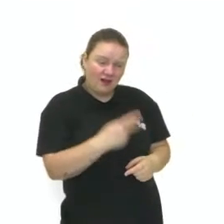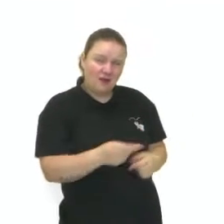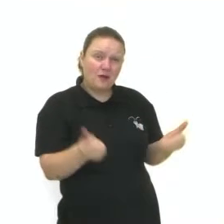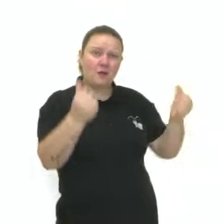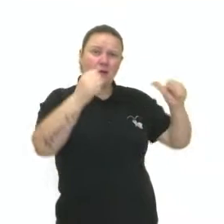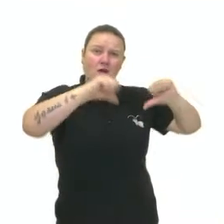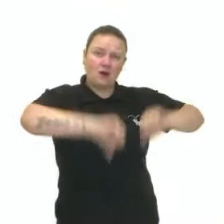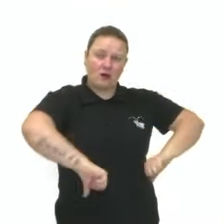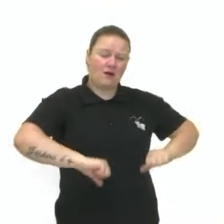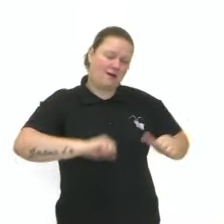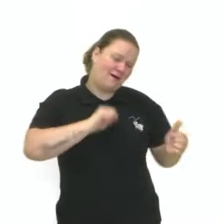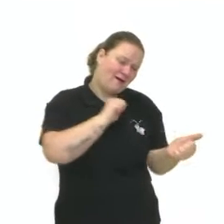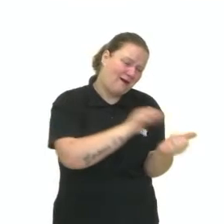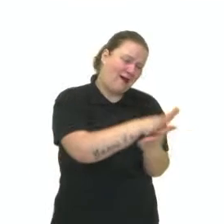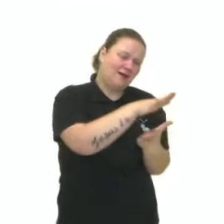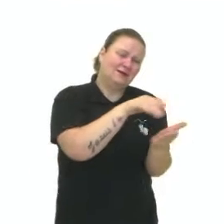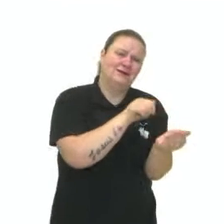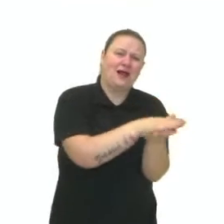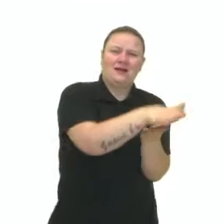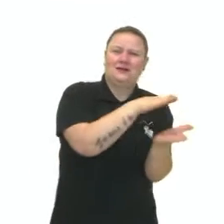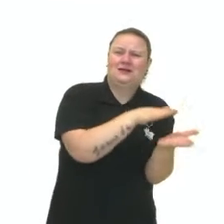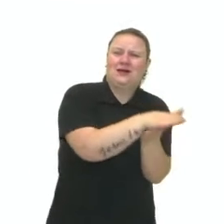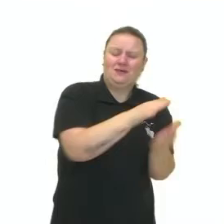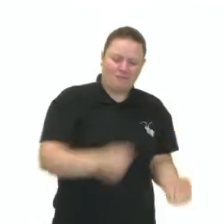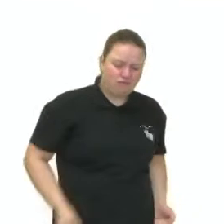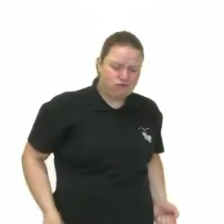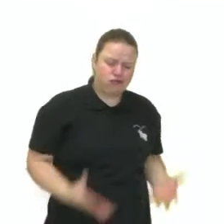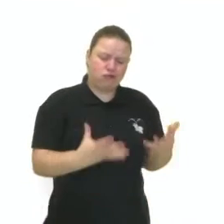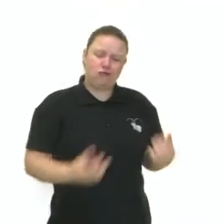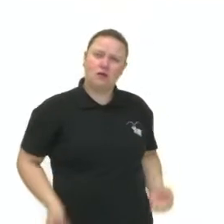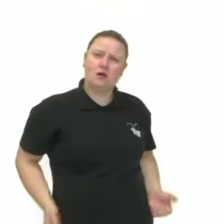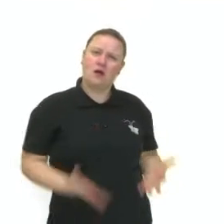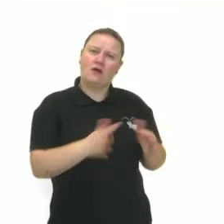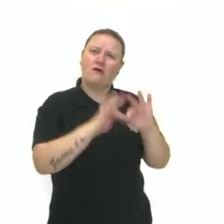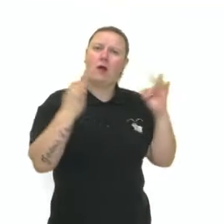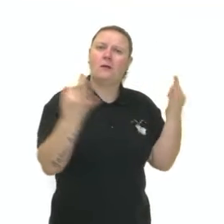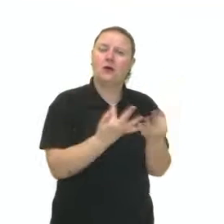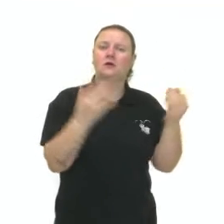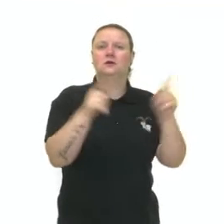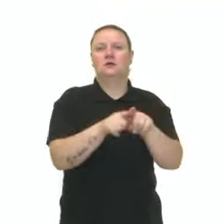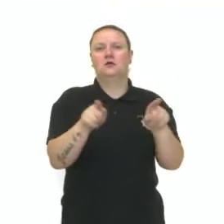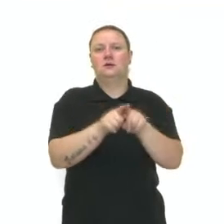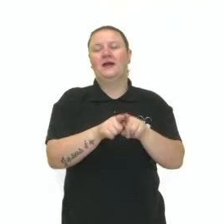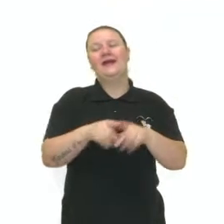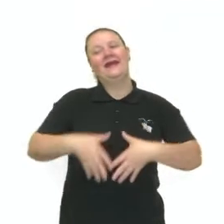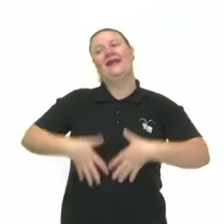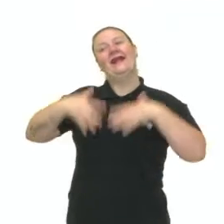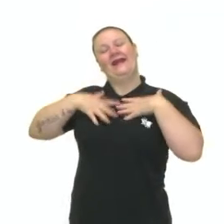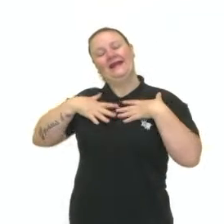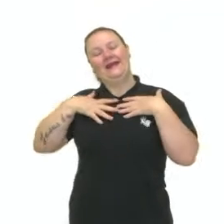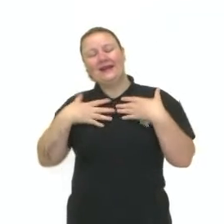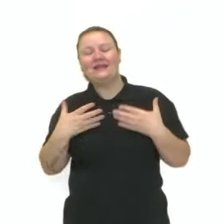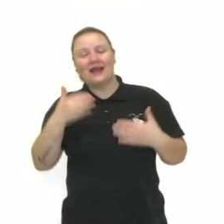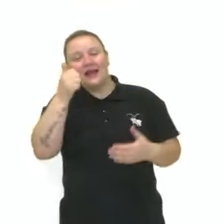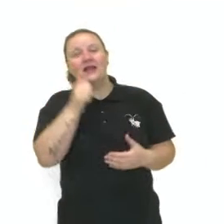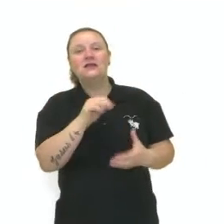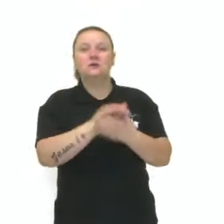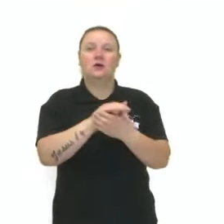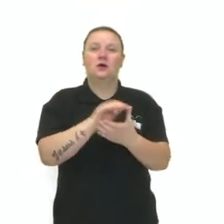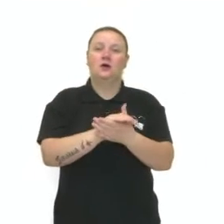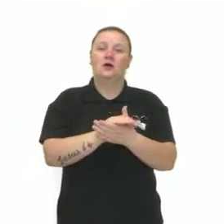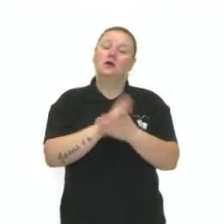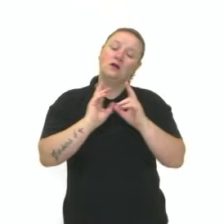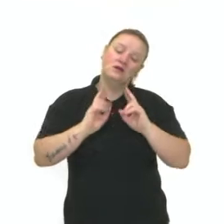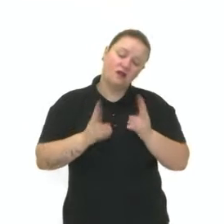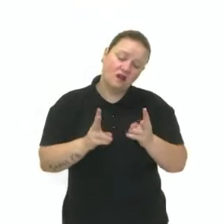de família excessivos, a princípio por servir a parentes e depois por agradar a mulher, que vivia aborrecida da